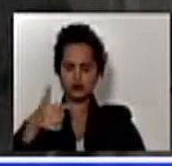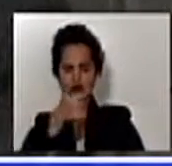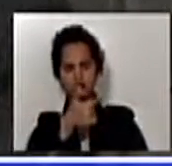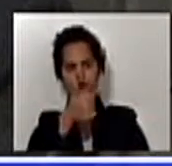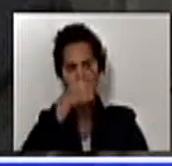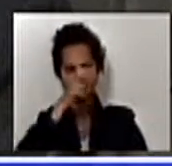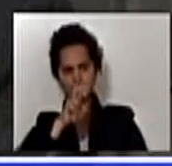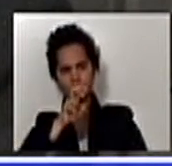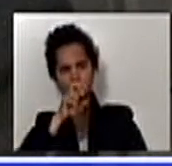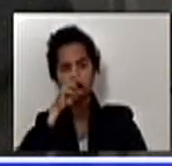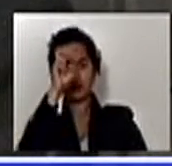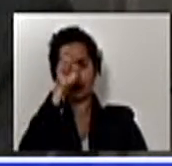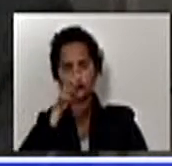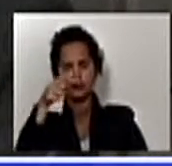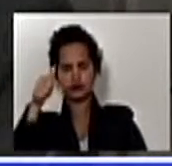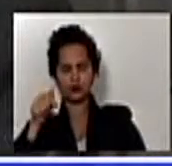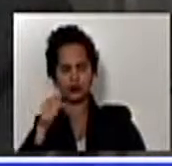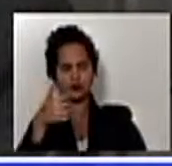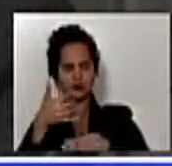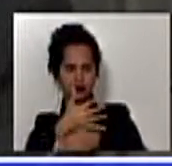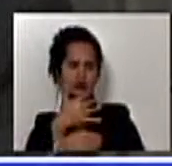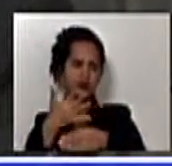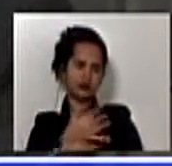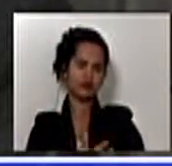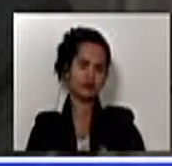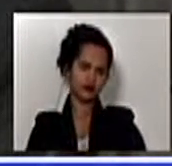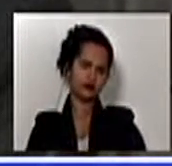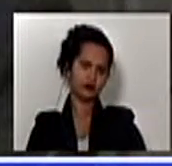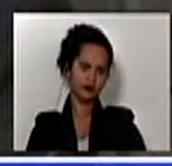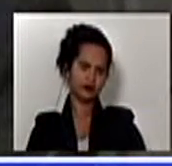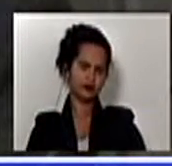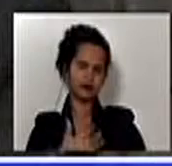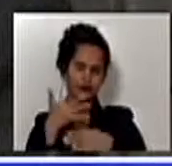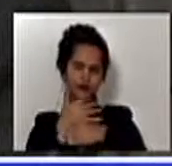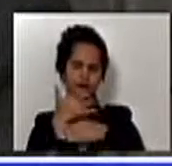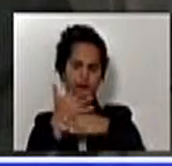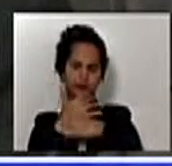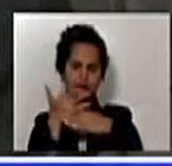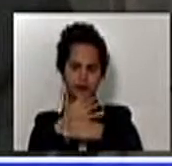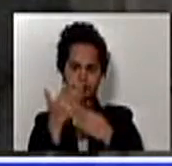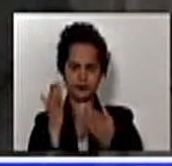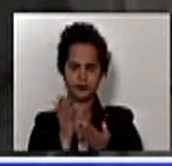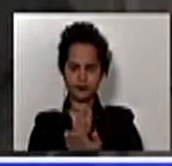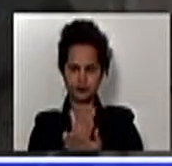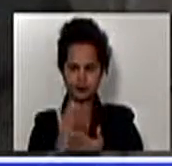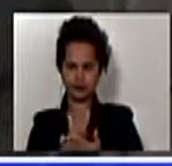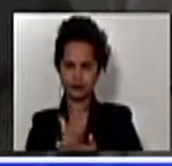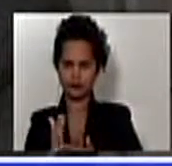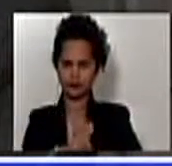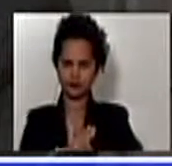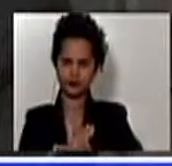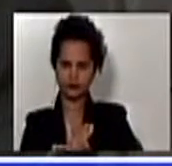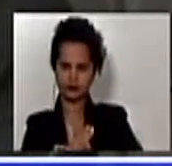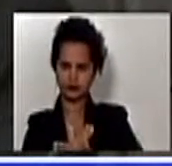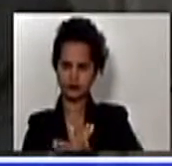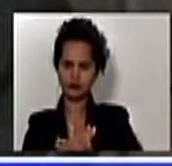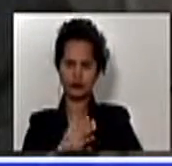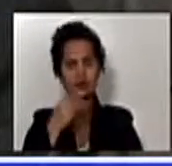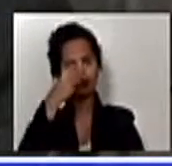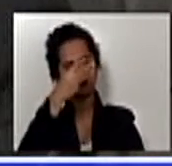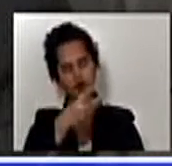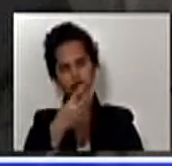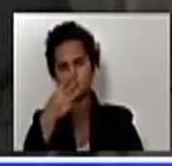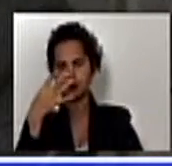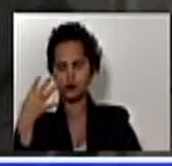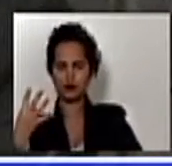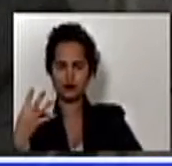57 municípios, porque tem promotorias que envolvem 3,